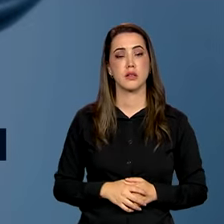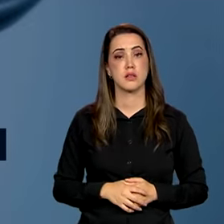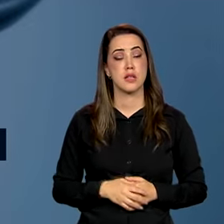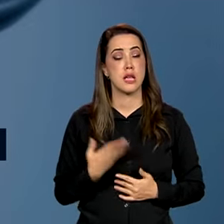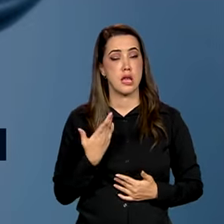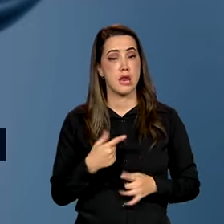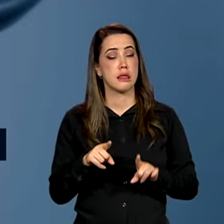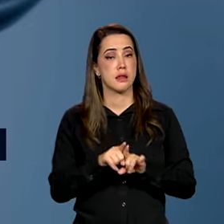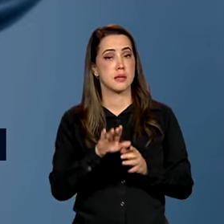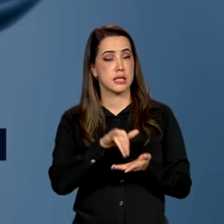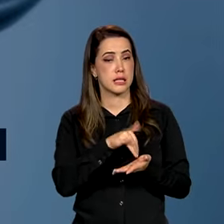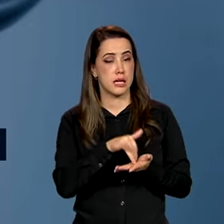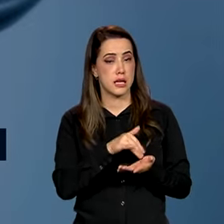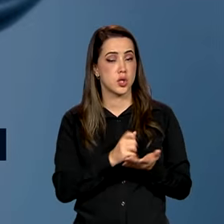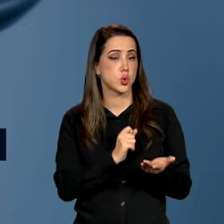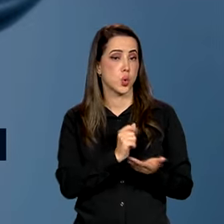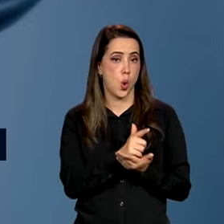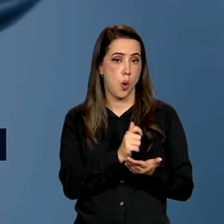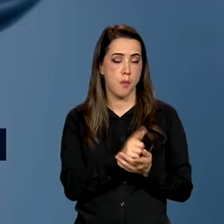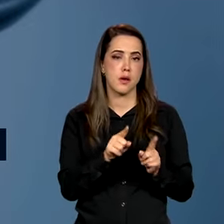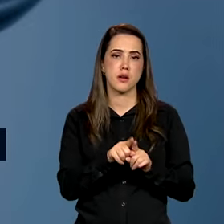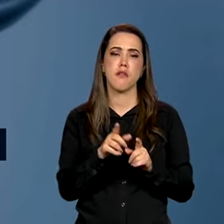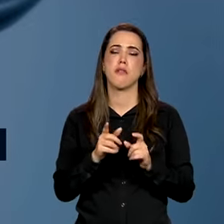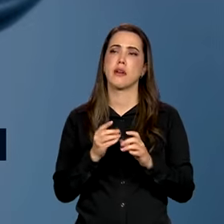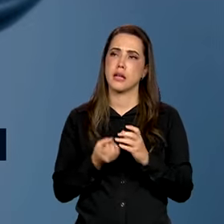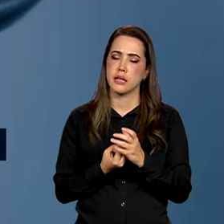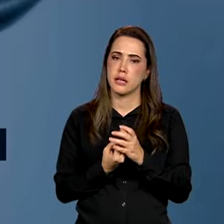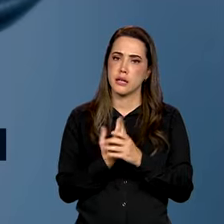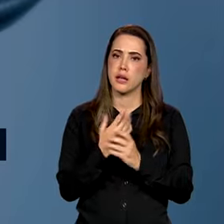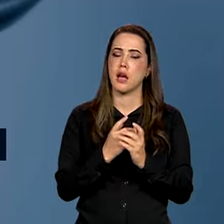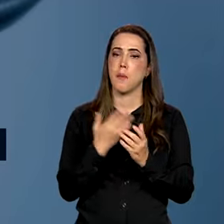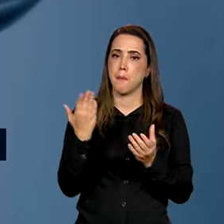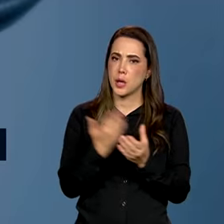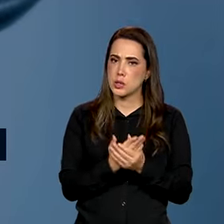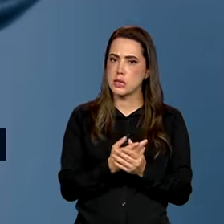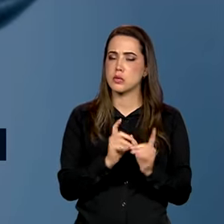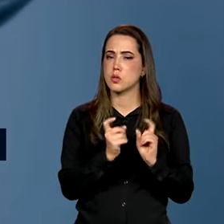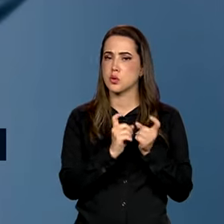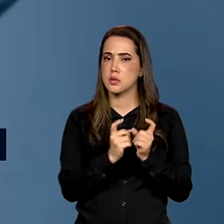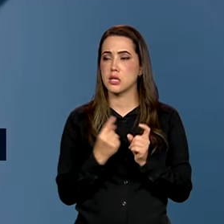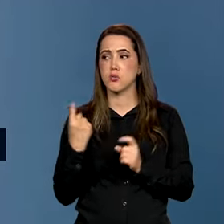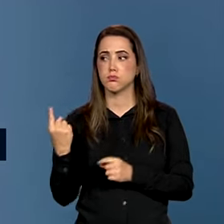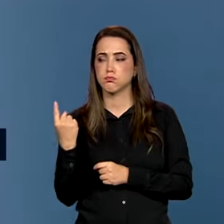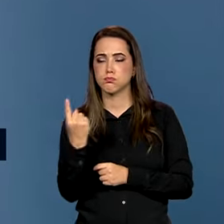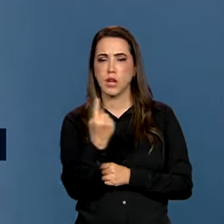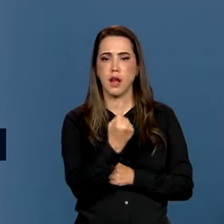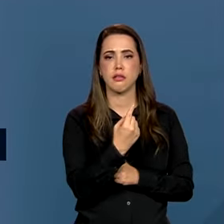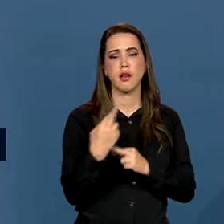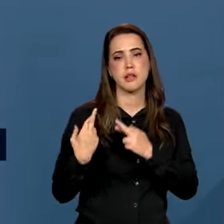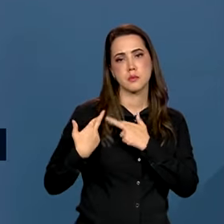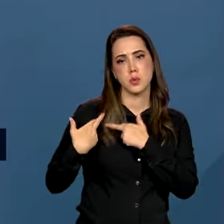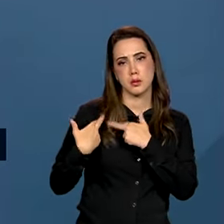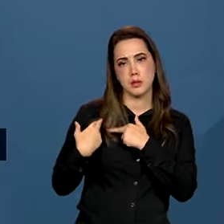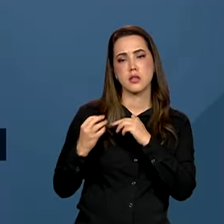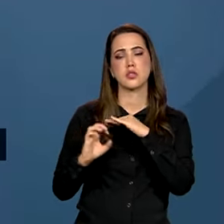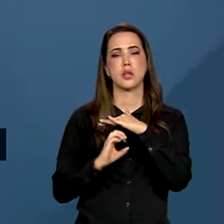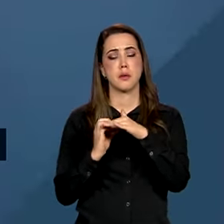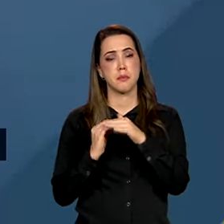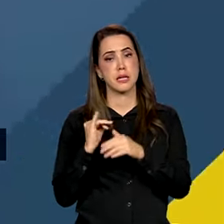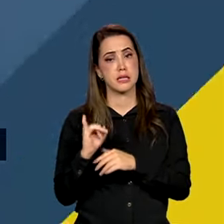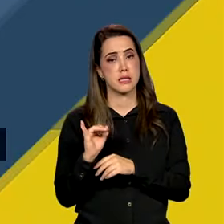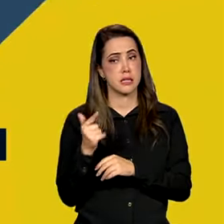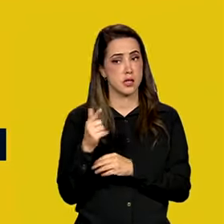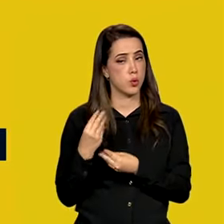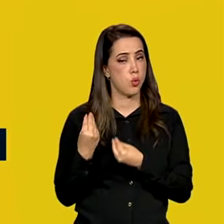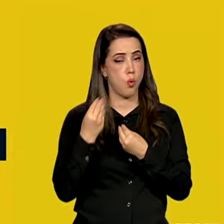instaurar processos administrativos para apurar responsabilidade de cada empresa no caso de violação do dever